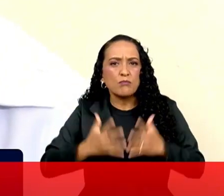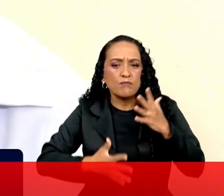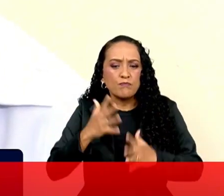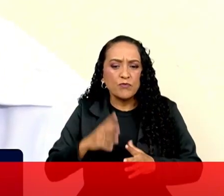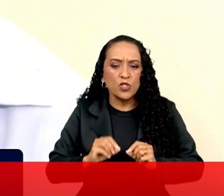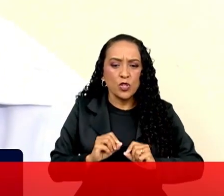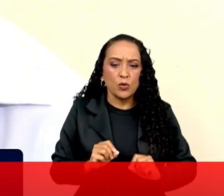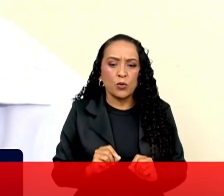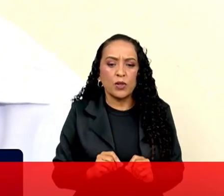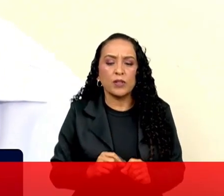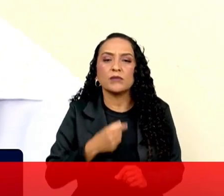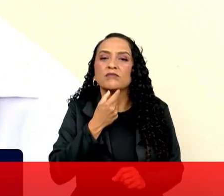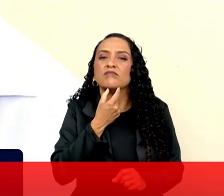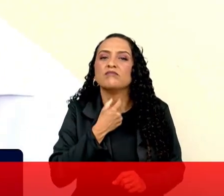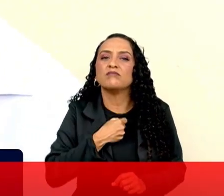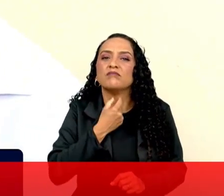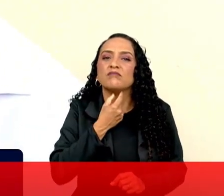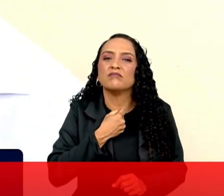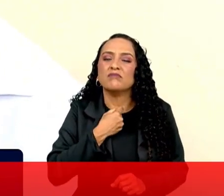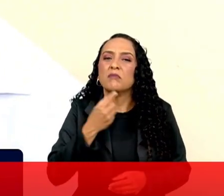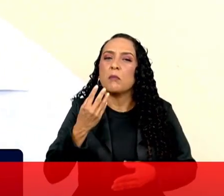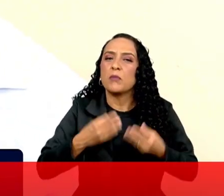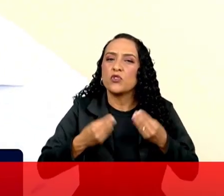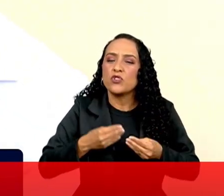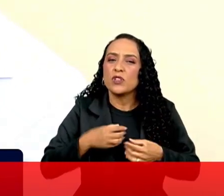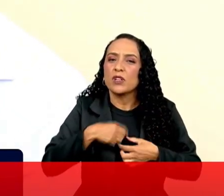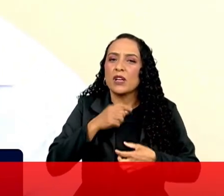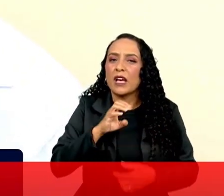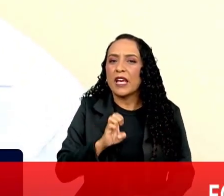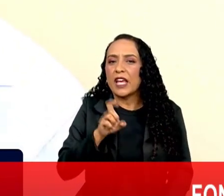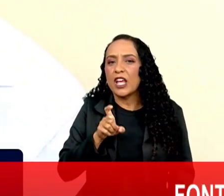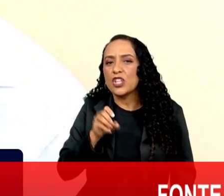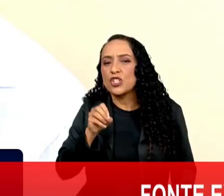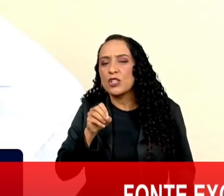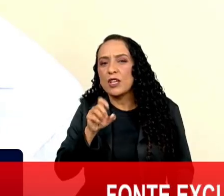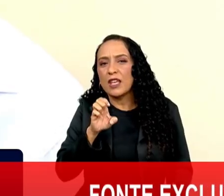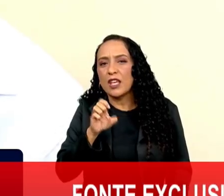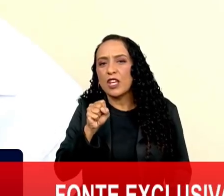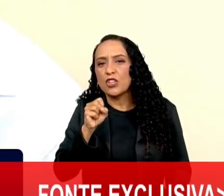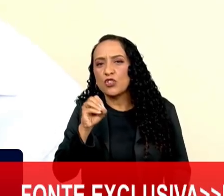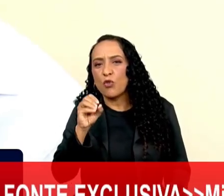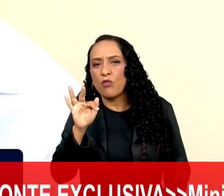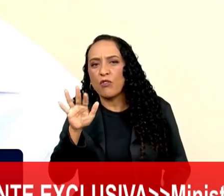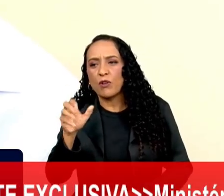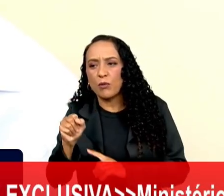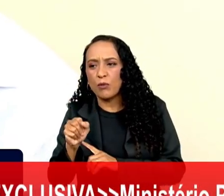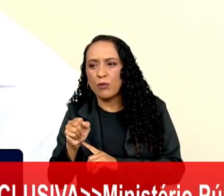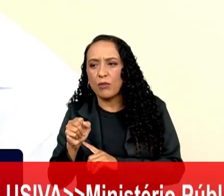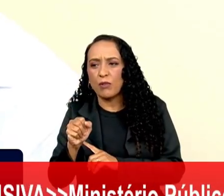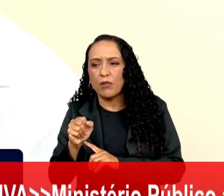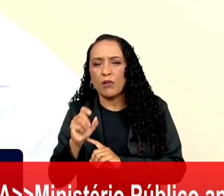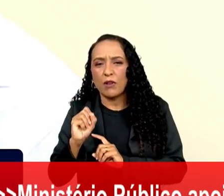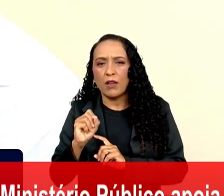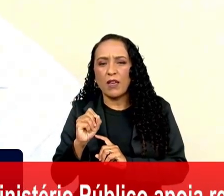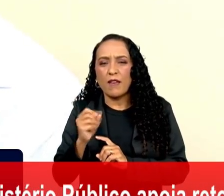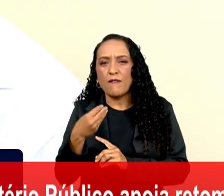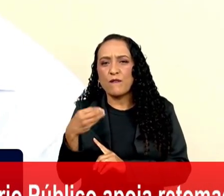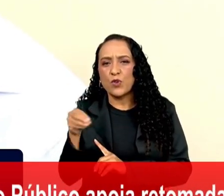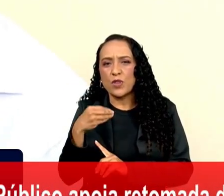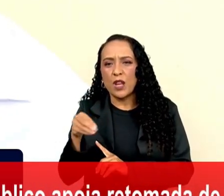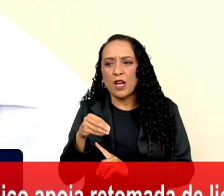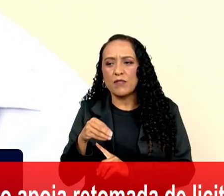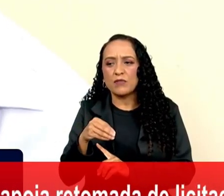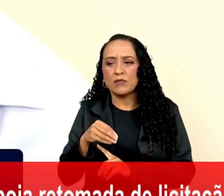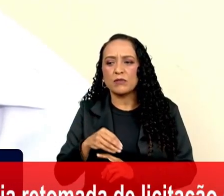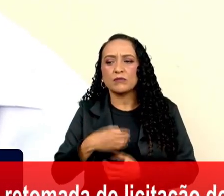mucosa do esôfago e torna esse esôfago, ou seja, a pessoa com esse esôfago, mais vulnerável ao ácido do estômago, ou seja,